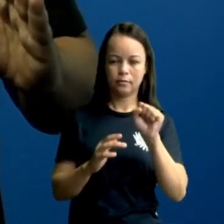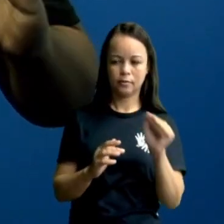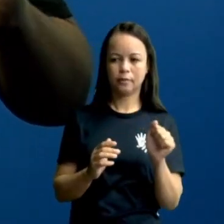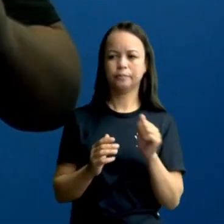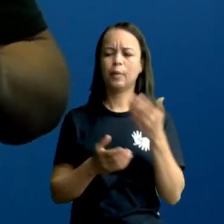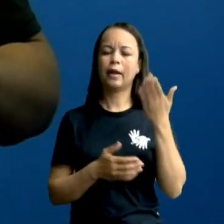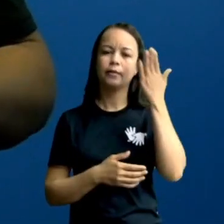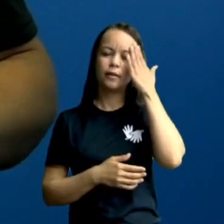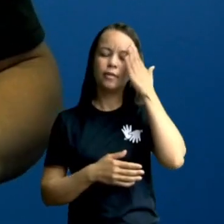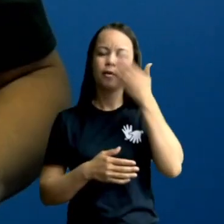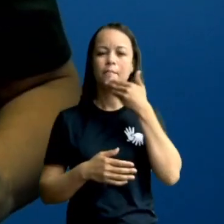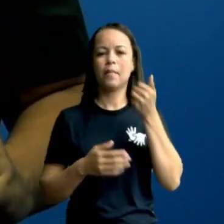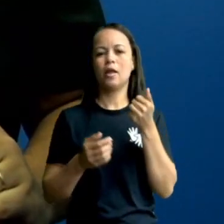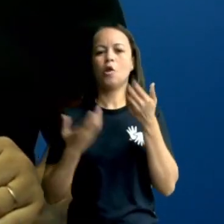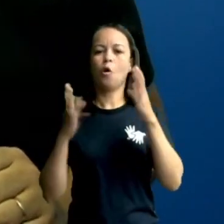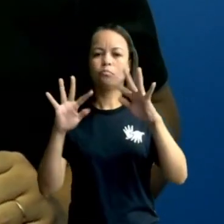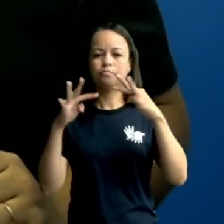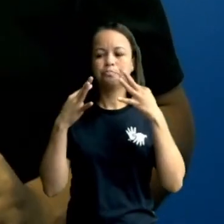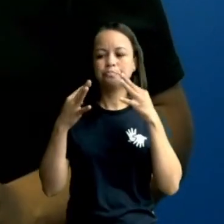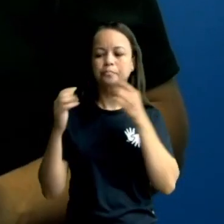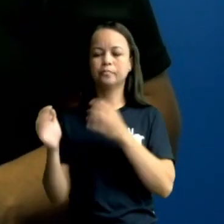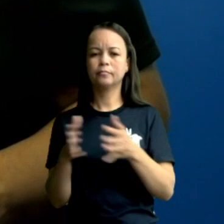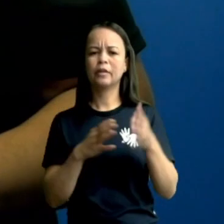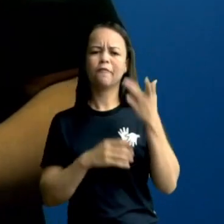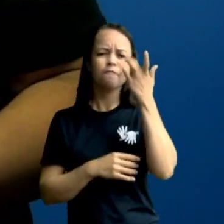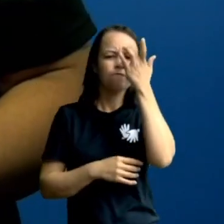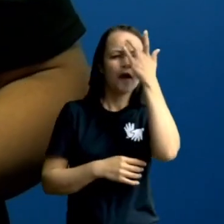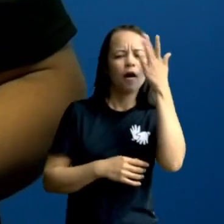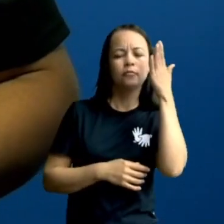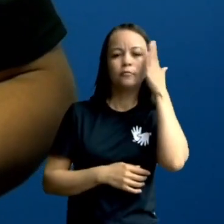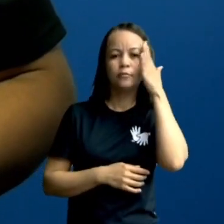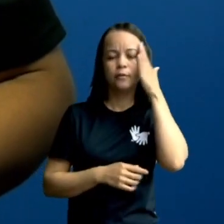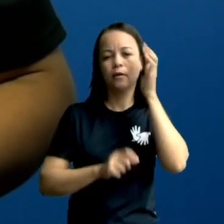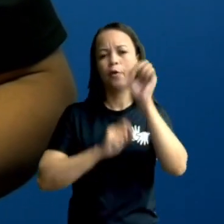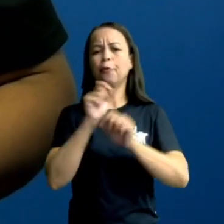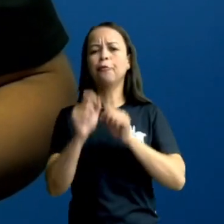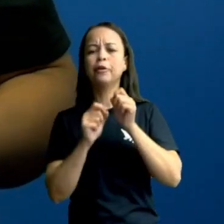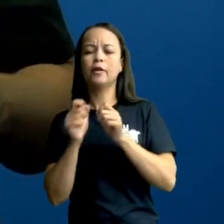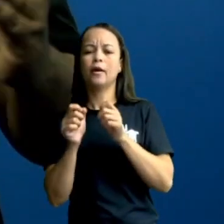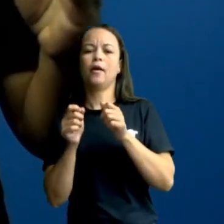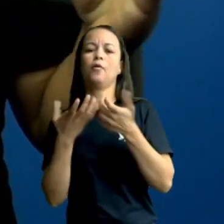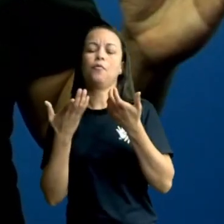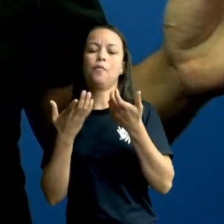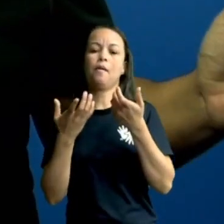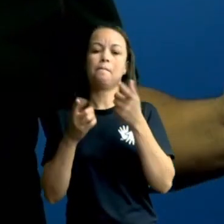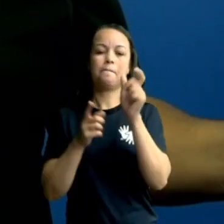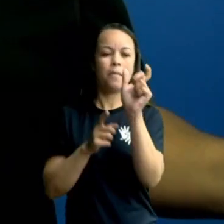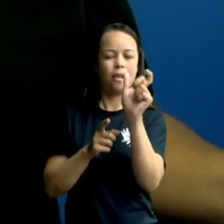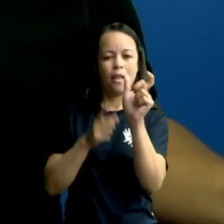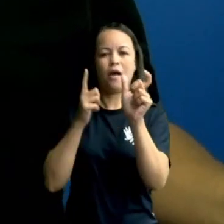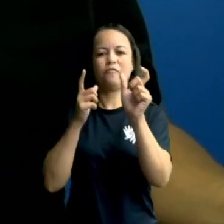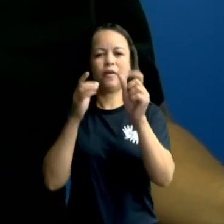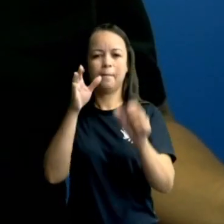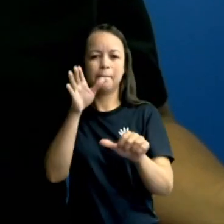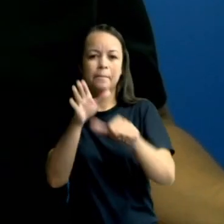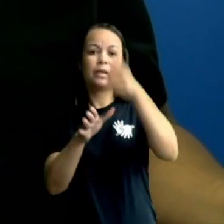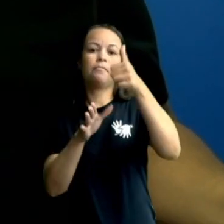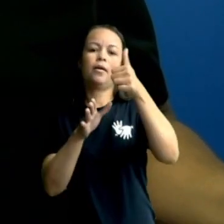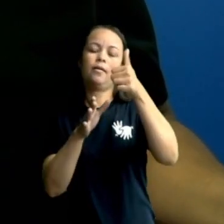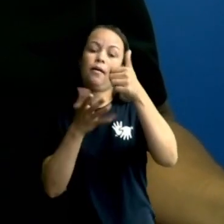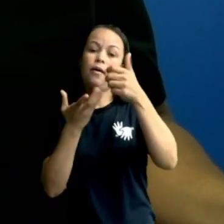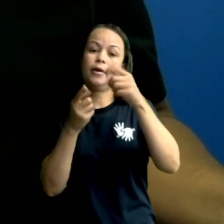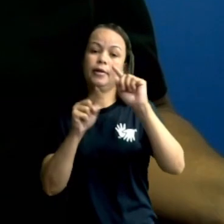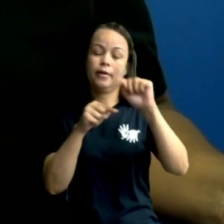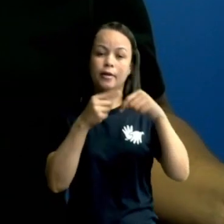Gente, muito fácil a gente entender o que é uma palavra primitiva e o que é